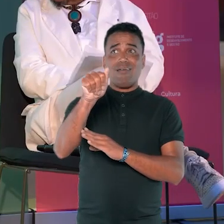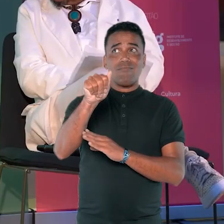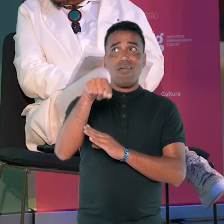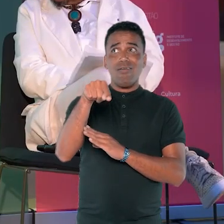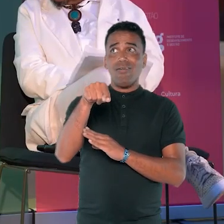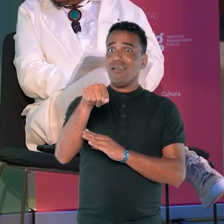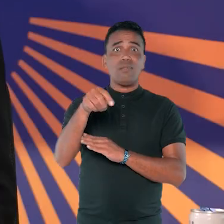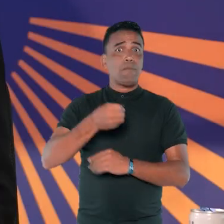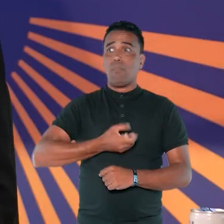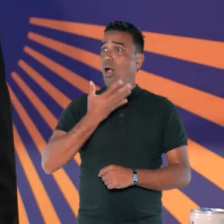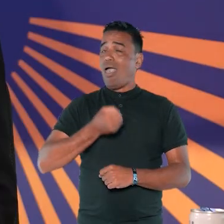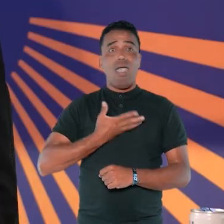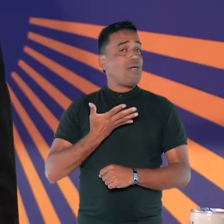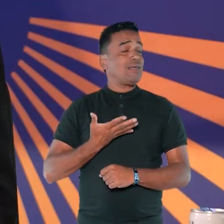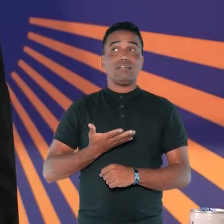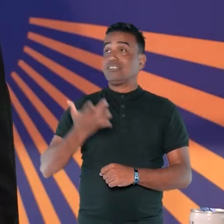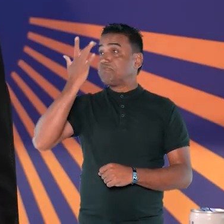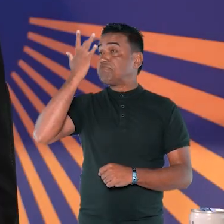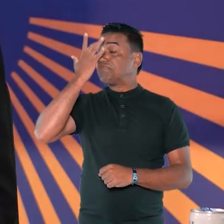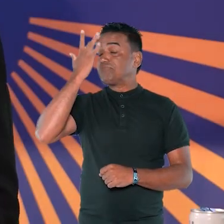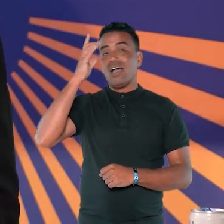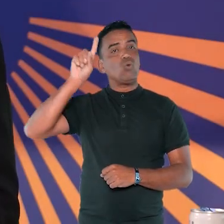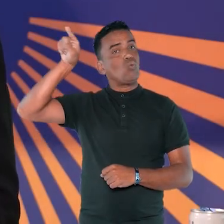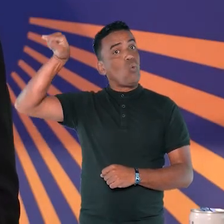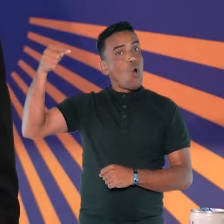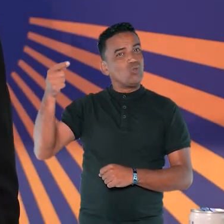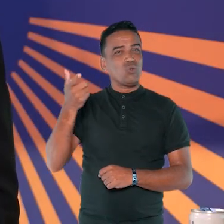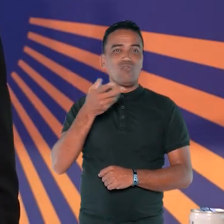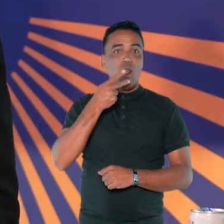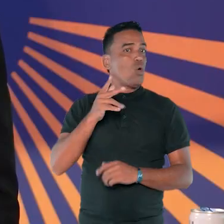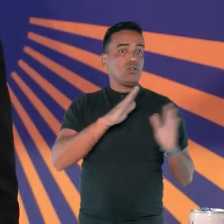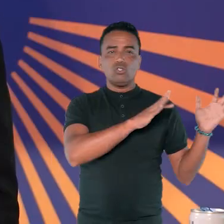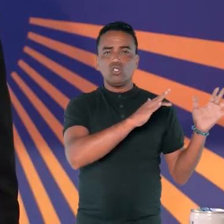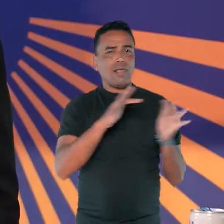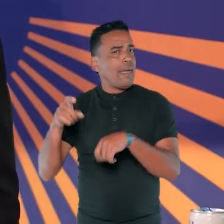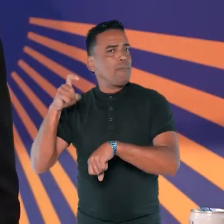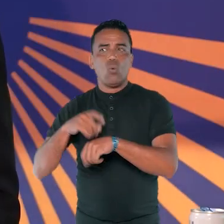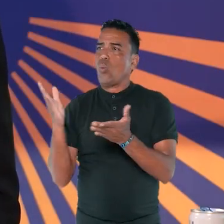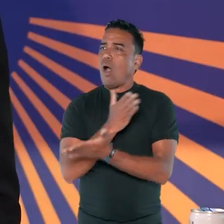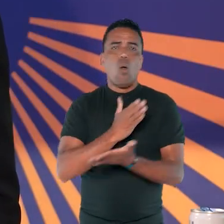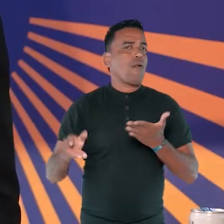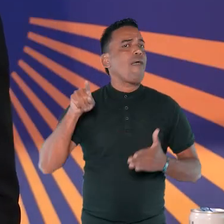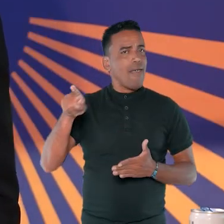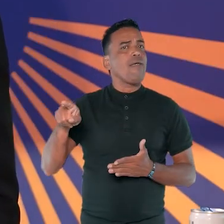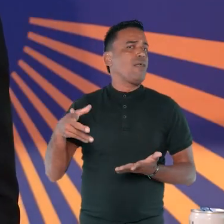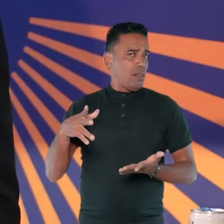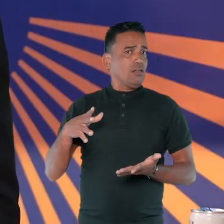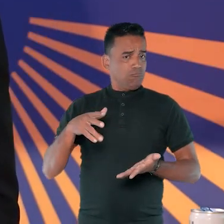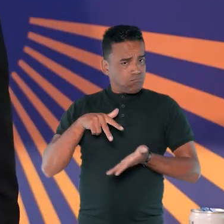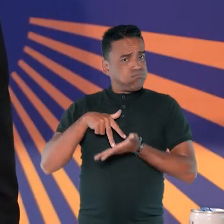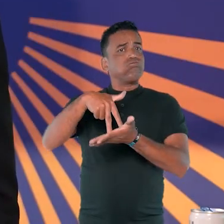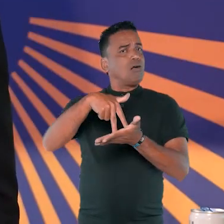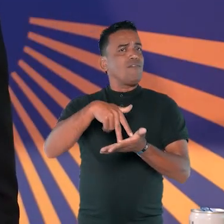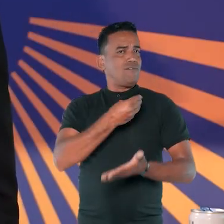que o Zé Murilo de Carvalho disse, não, é o poeta do tempo, de todos os tempos, de qualquer tempo. E talvez